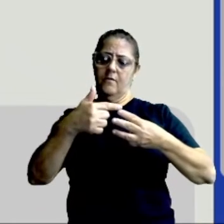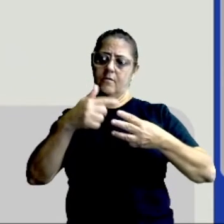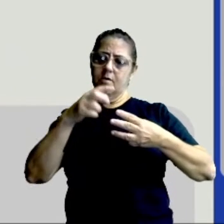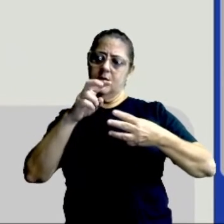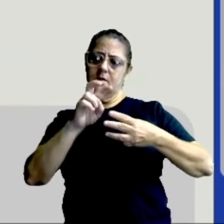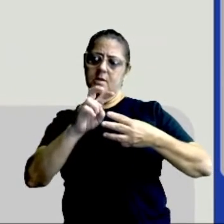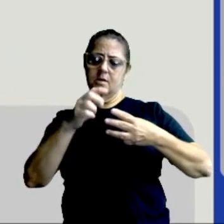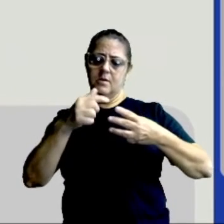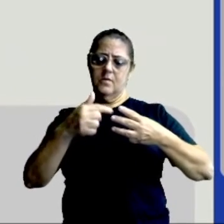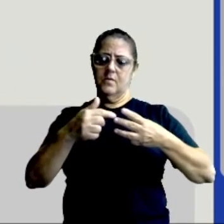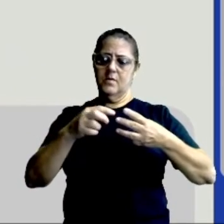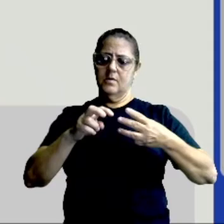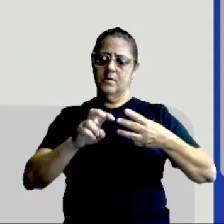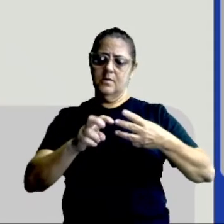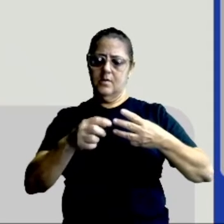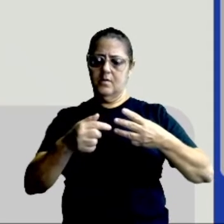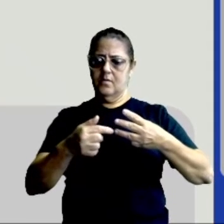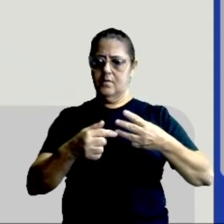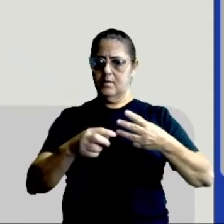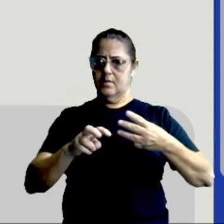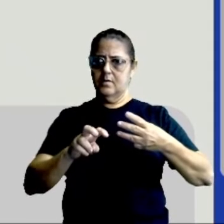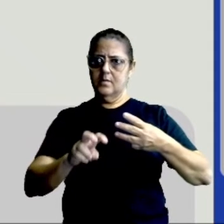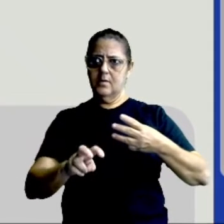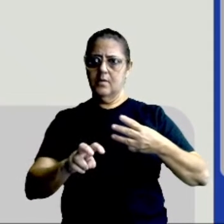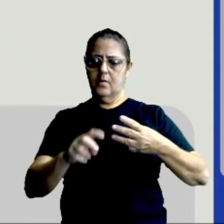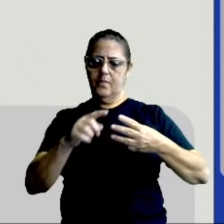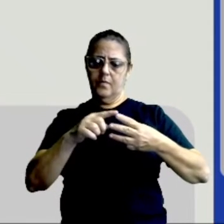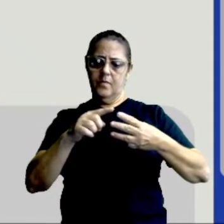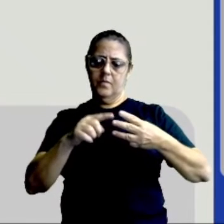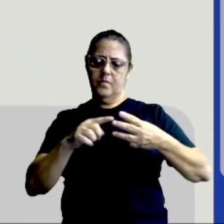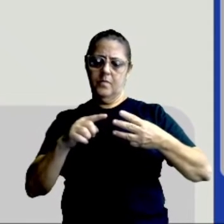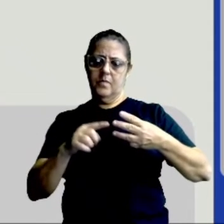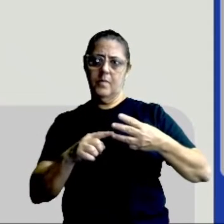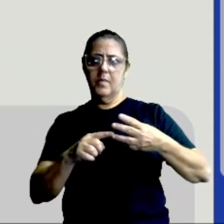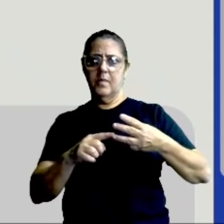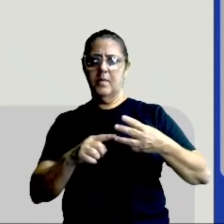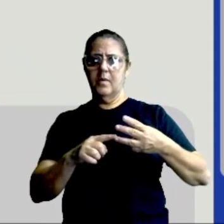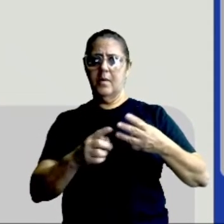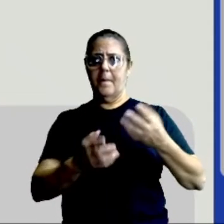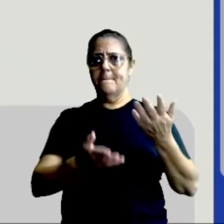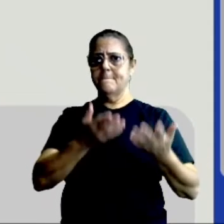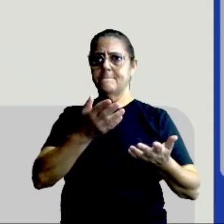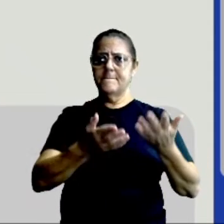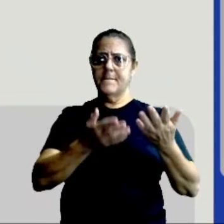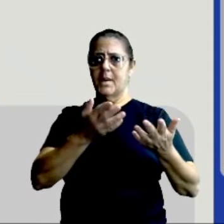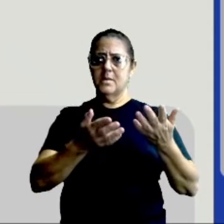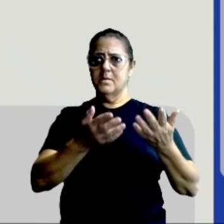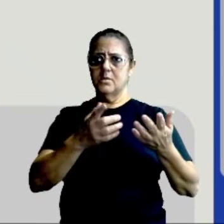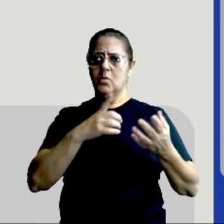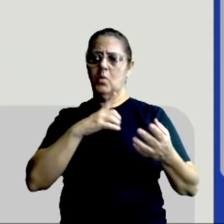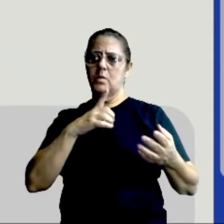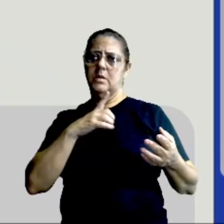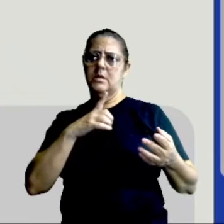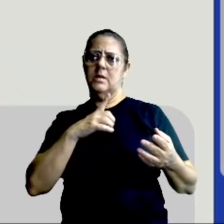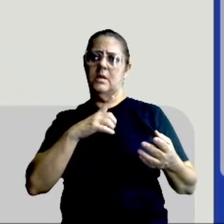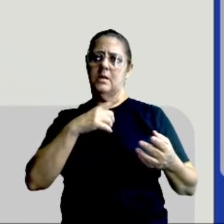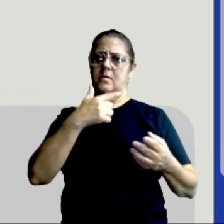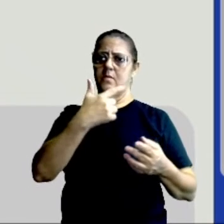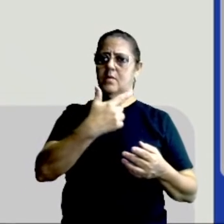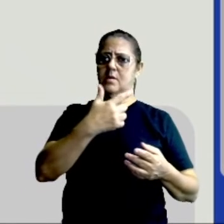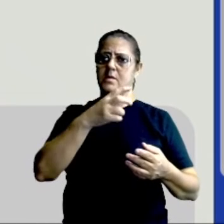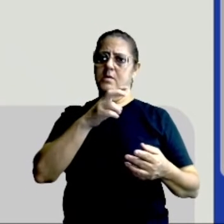chega em 75, significa que cada peso desse, ó, tem que ter 25